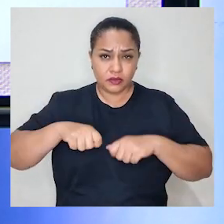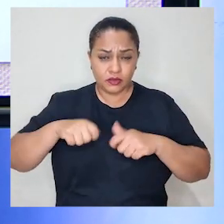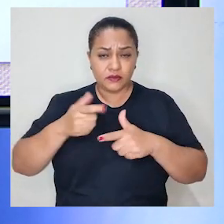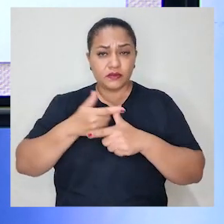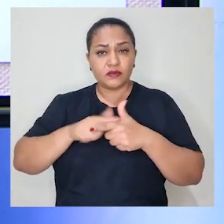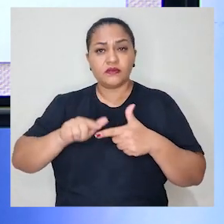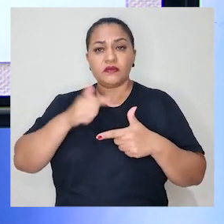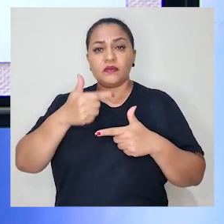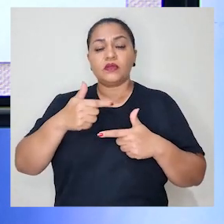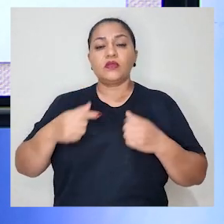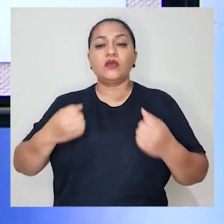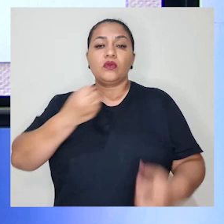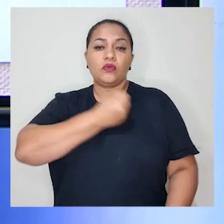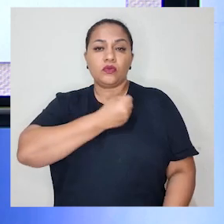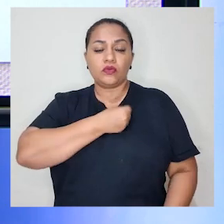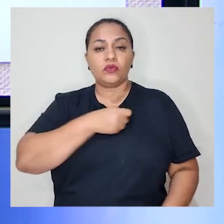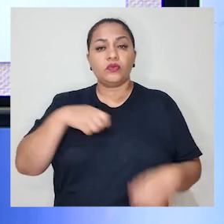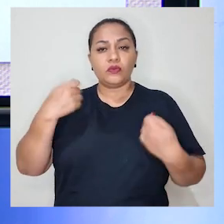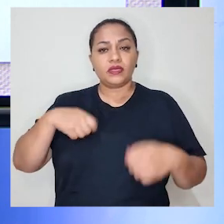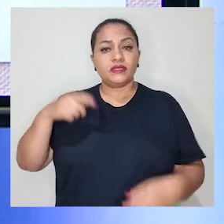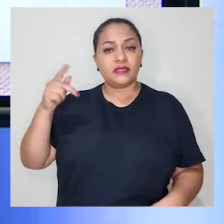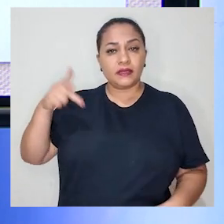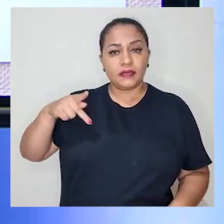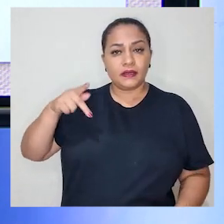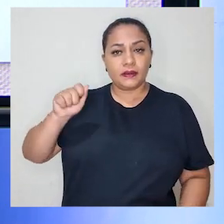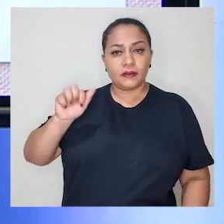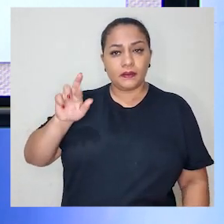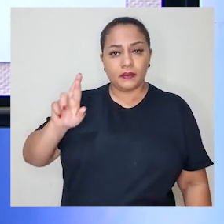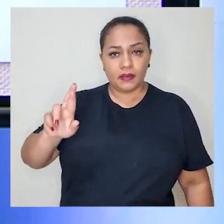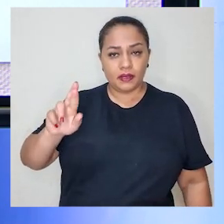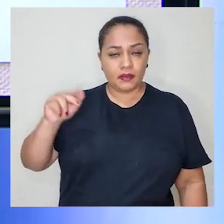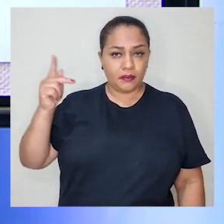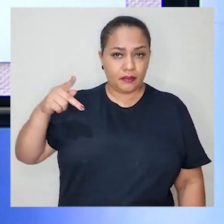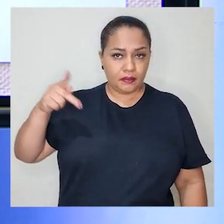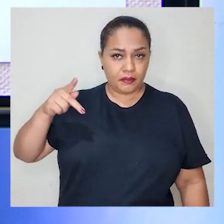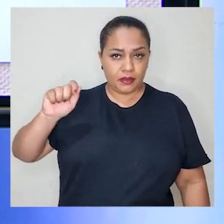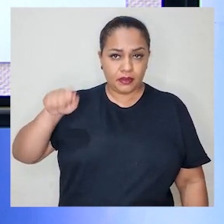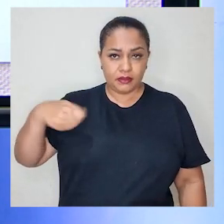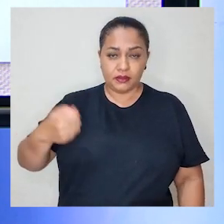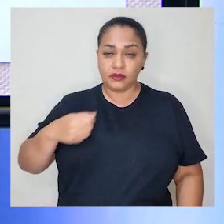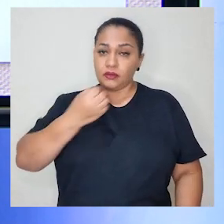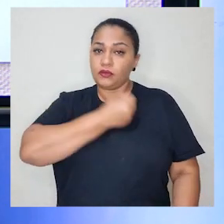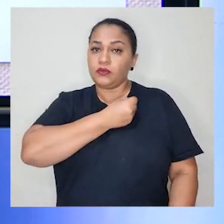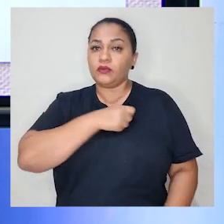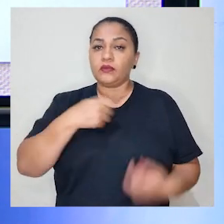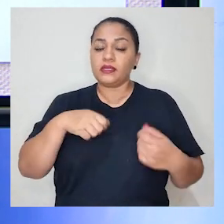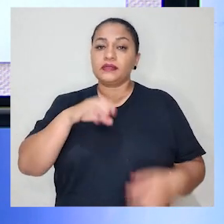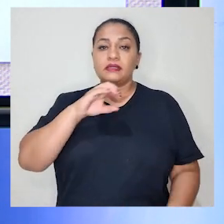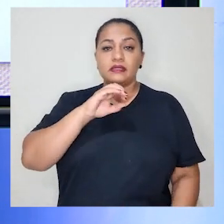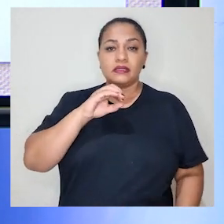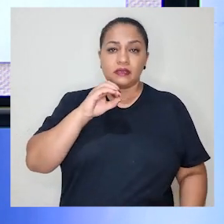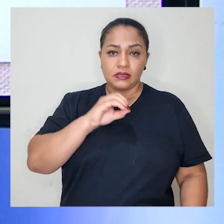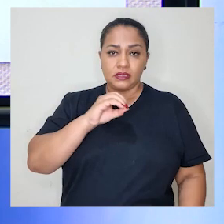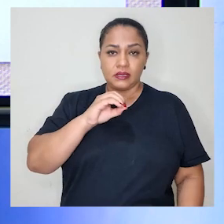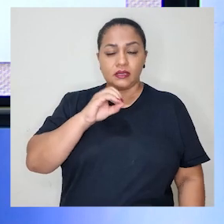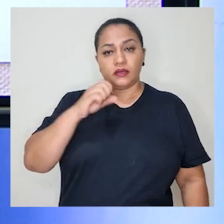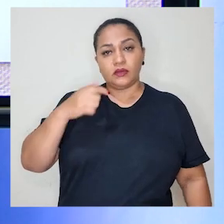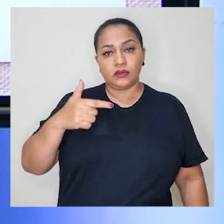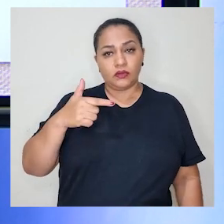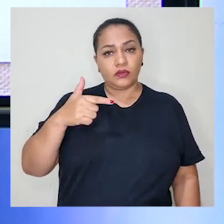o número tem que terminar em 0, 2,